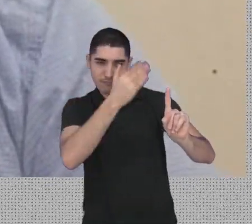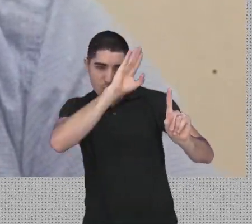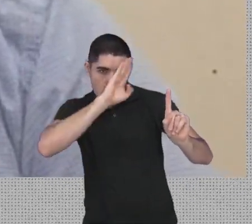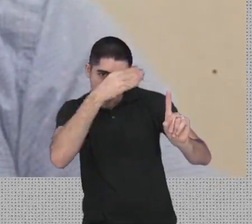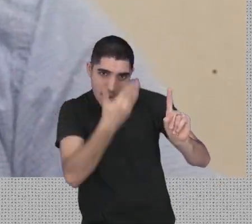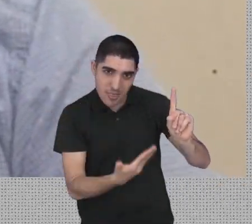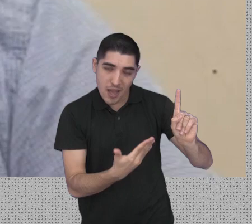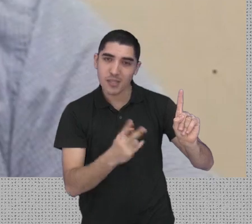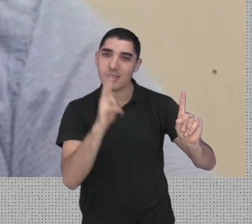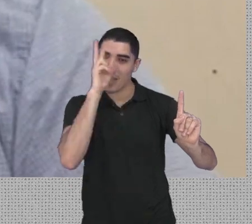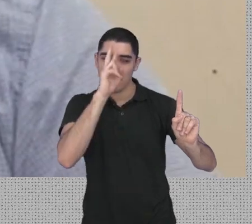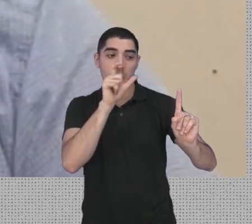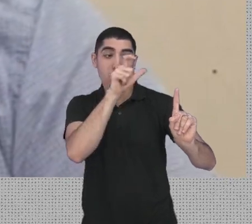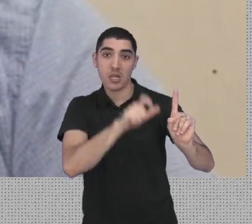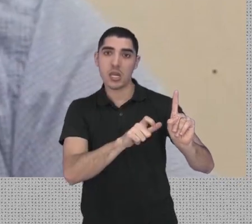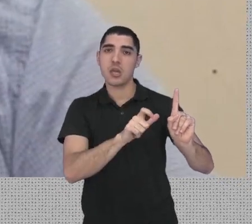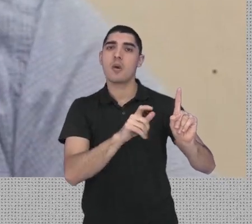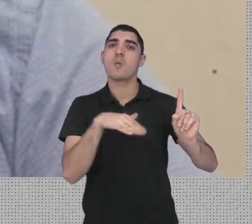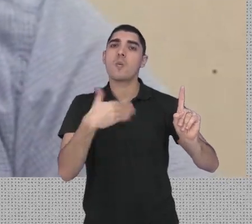estamos lembrando dos ideais que o moveram.